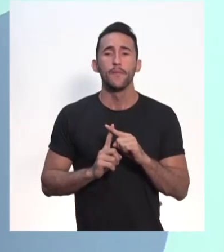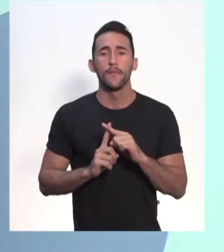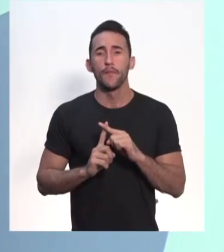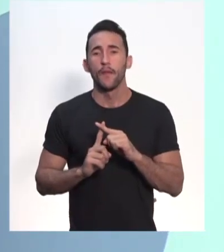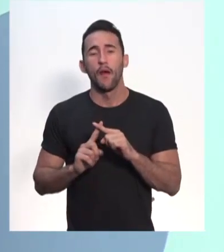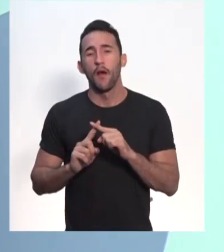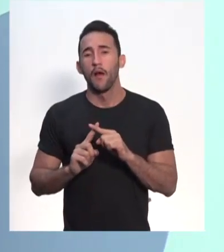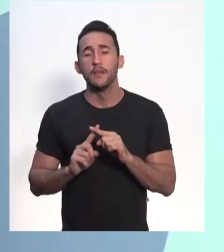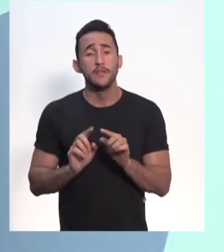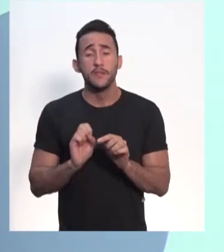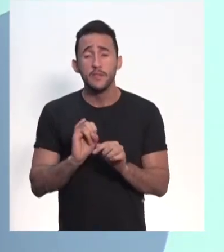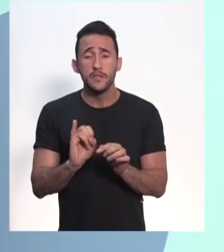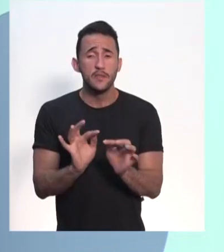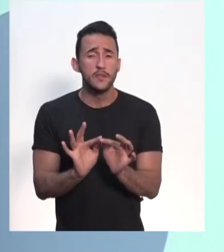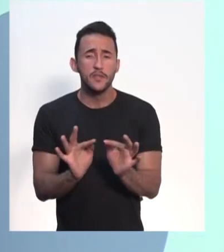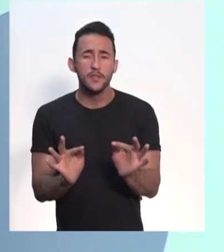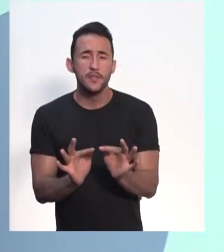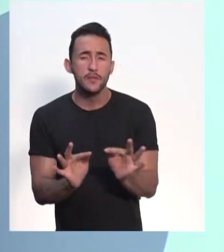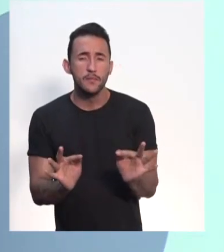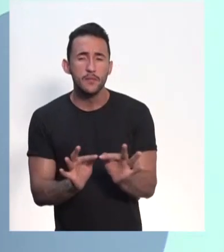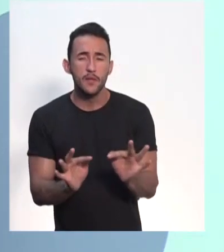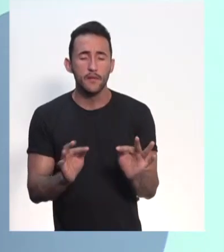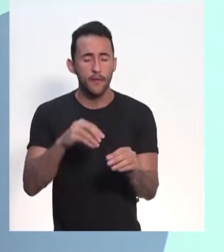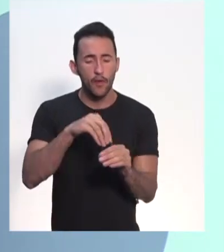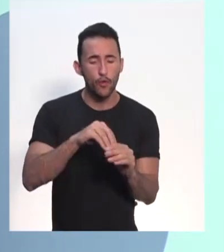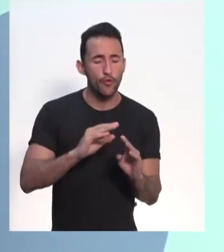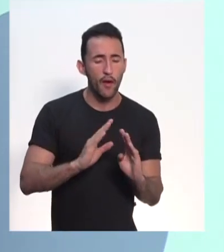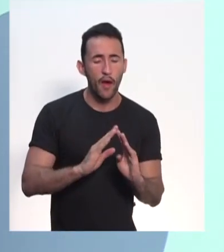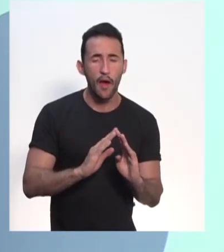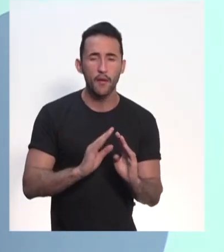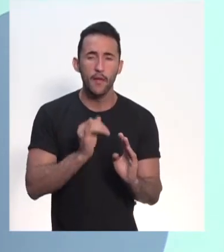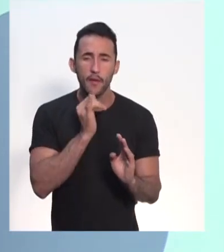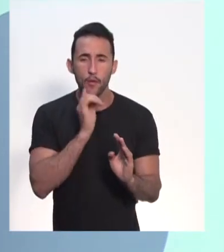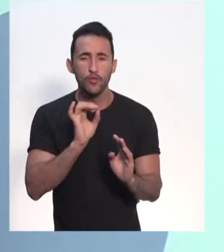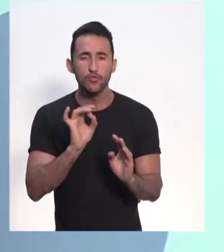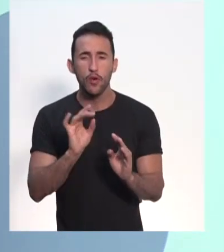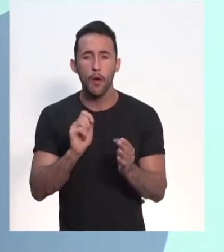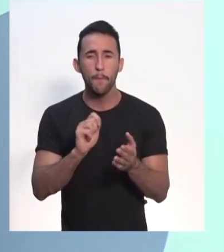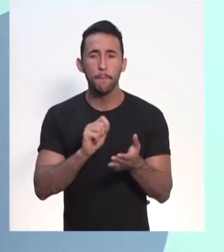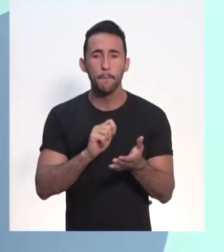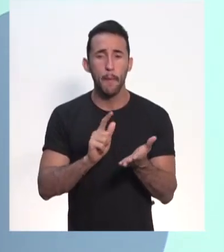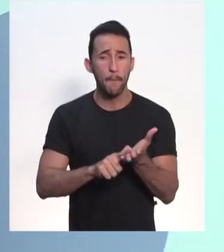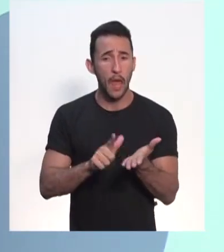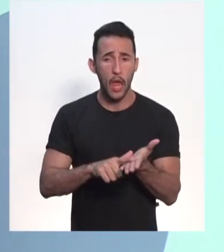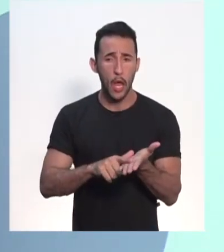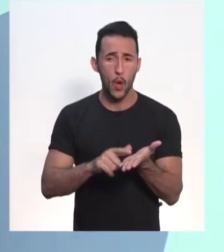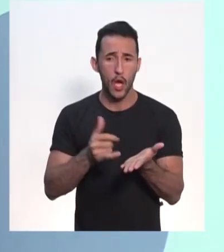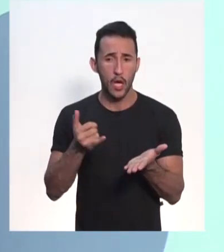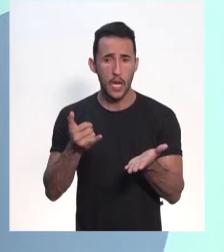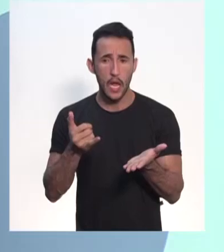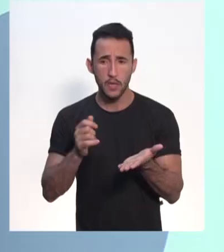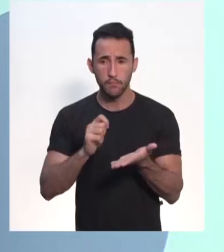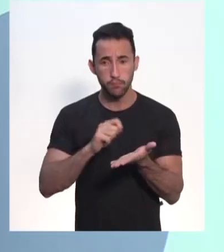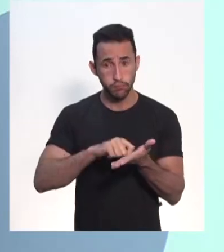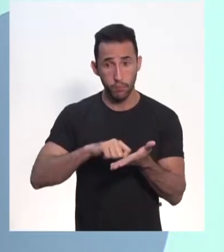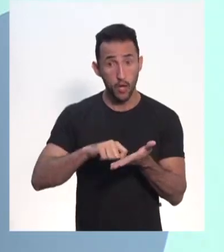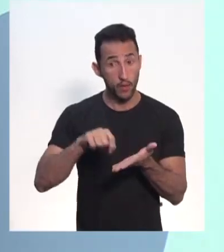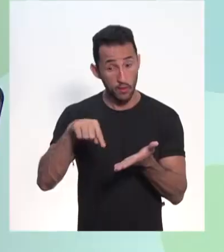trabalhar o desenvolvimento da oralidade, que a gente sempre quer tanto falar inglês, né? Tem uma